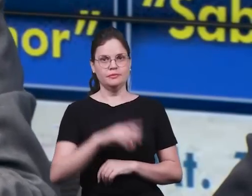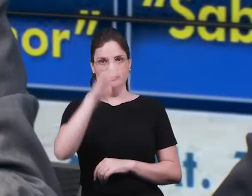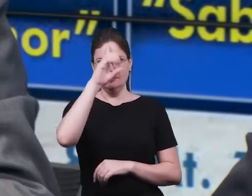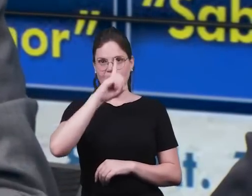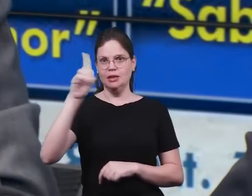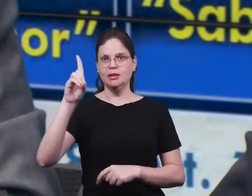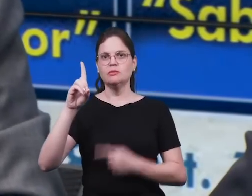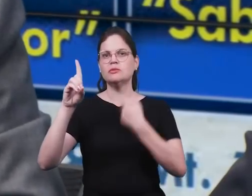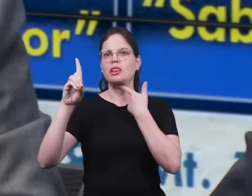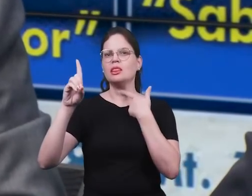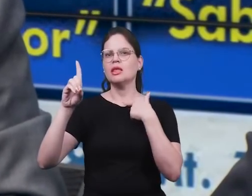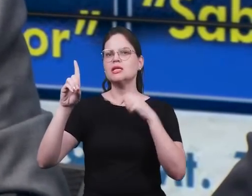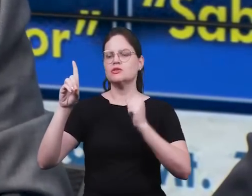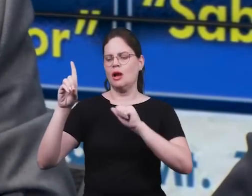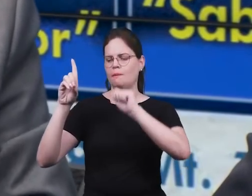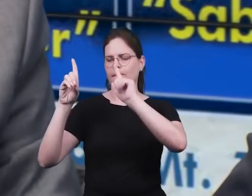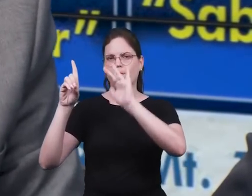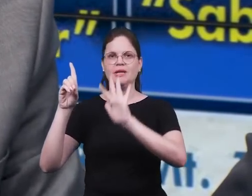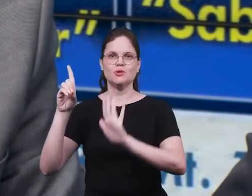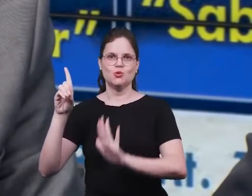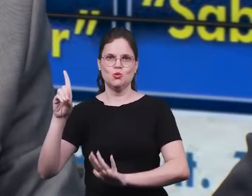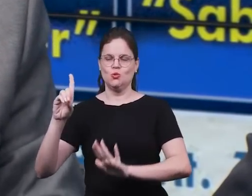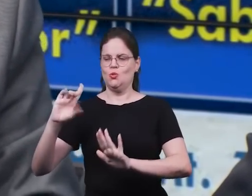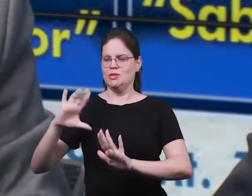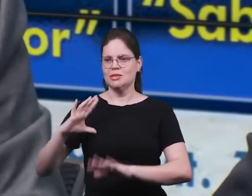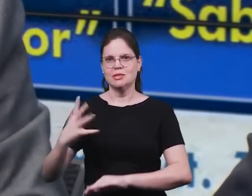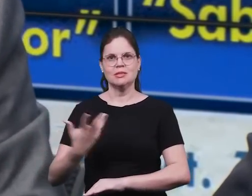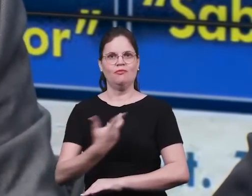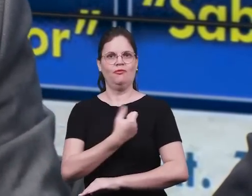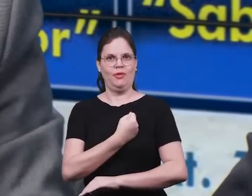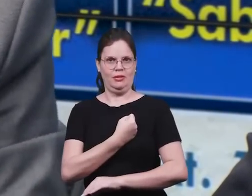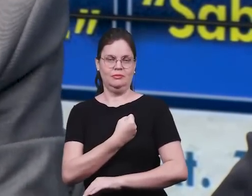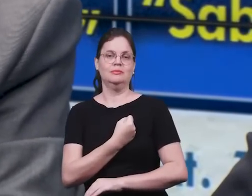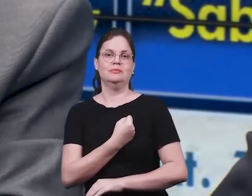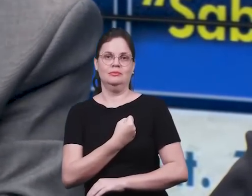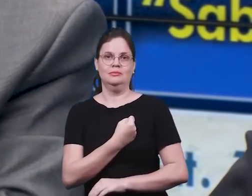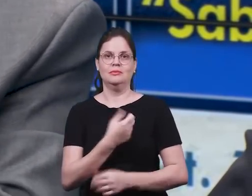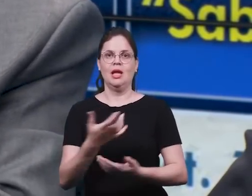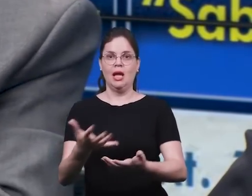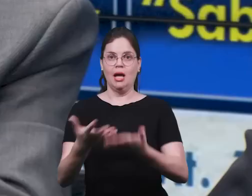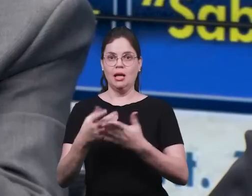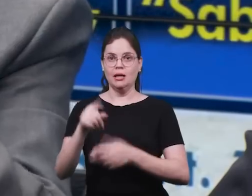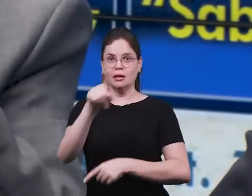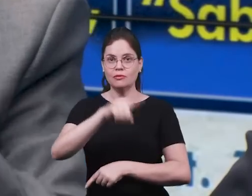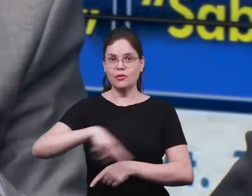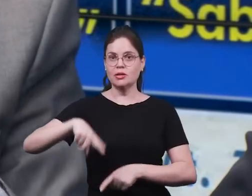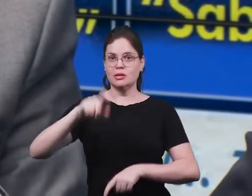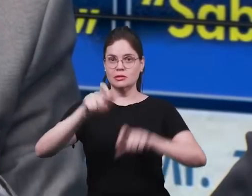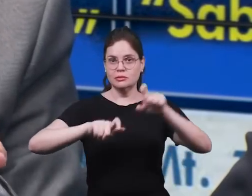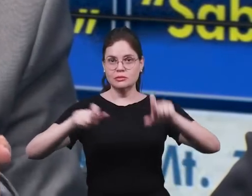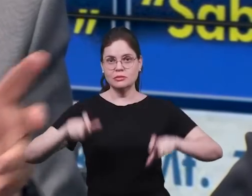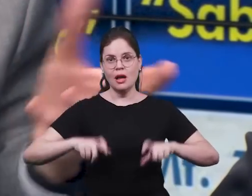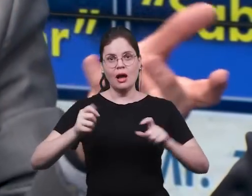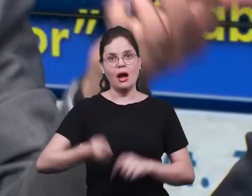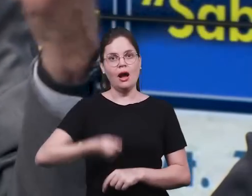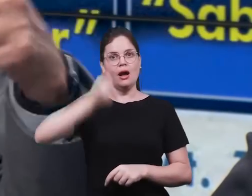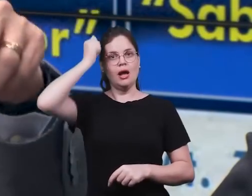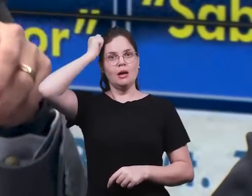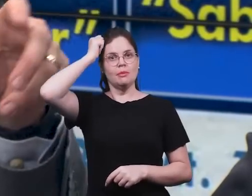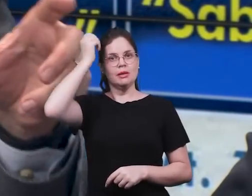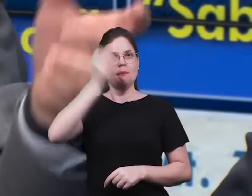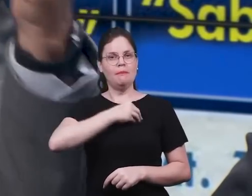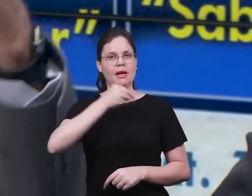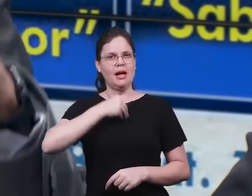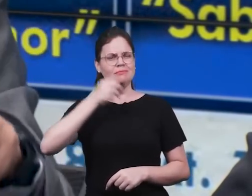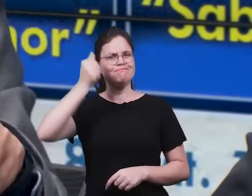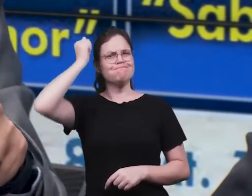de Deus é abençoar, é resgatar, é salvar. Ele quer que o homem venha a se arrepender. O Senhor Jesus